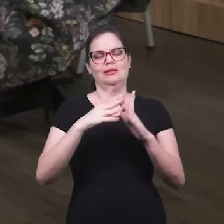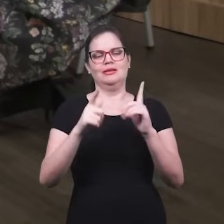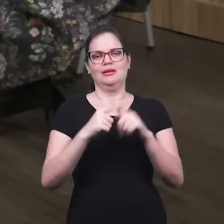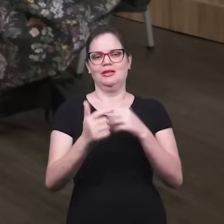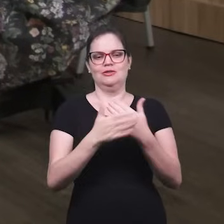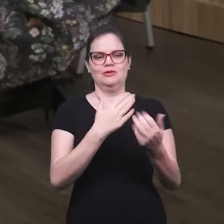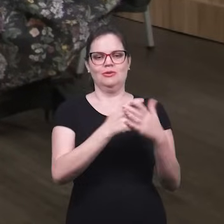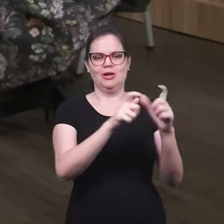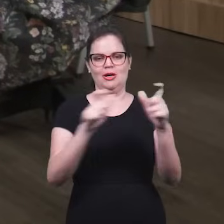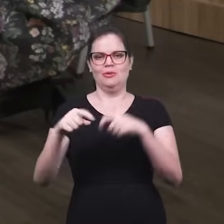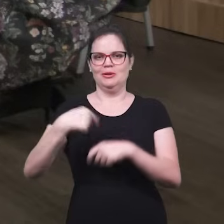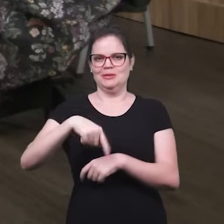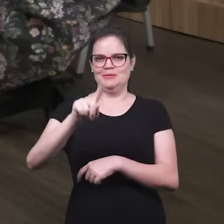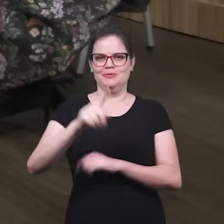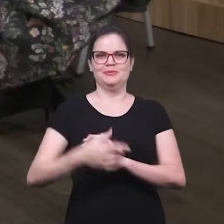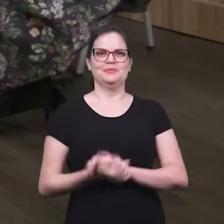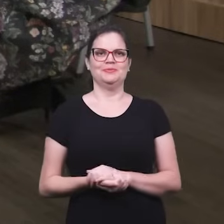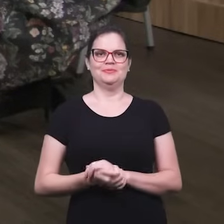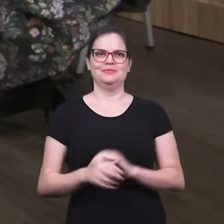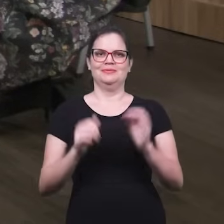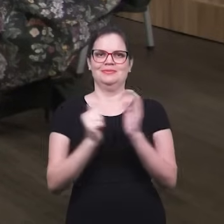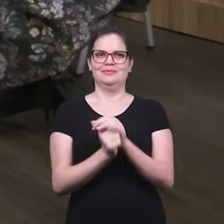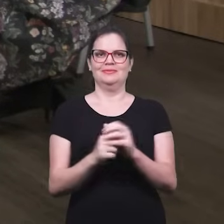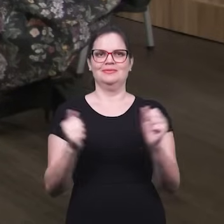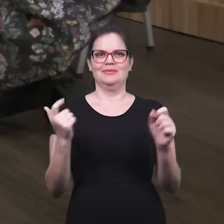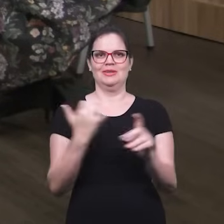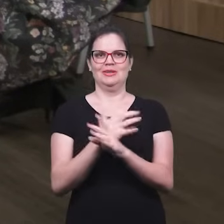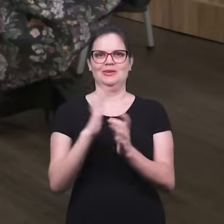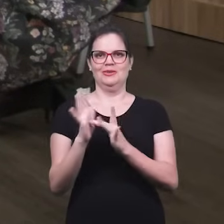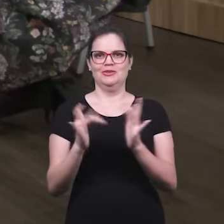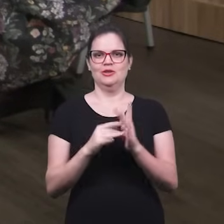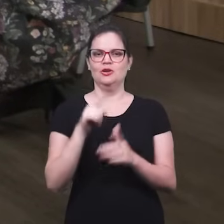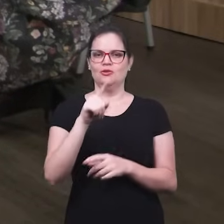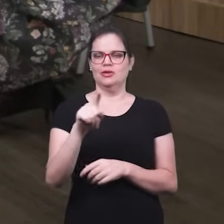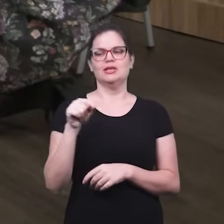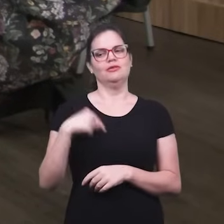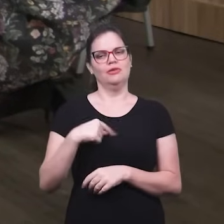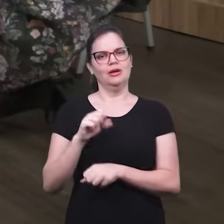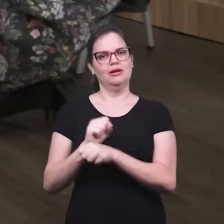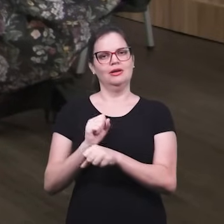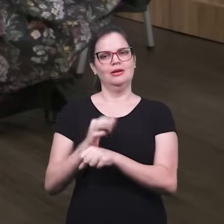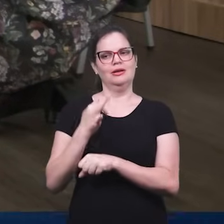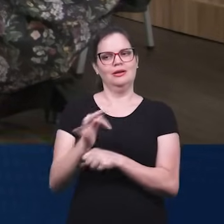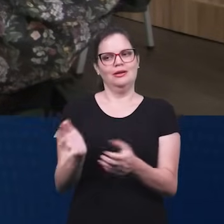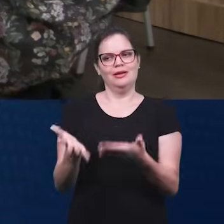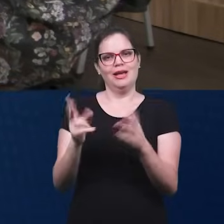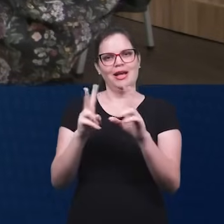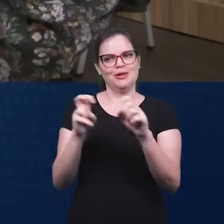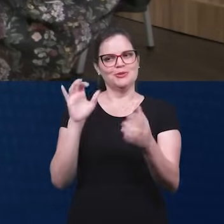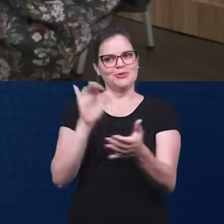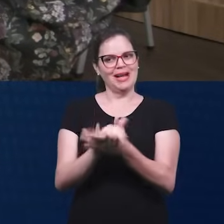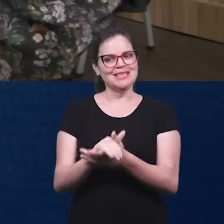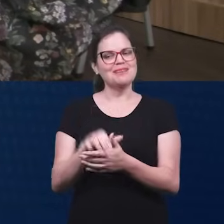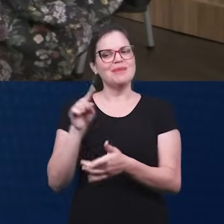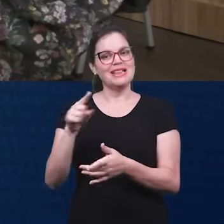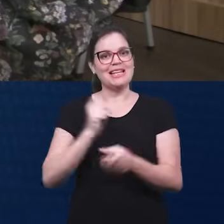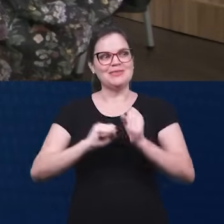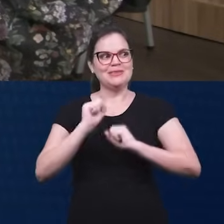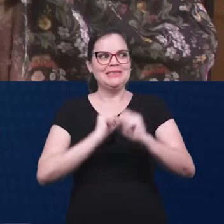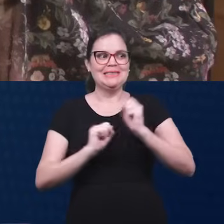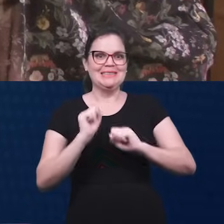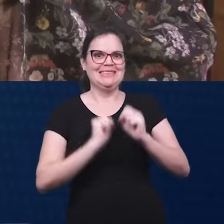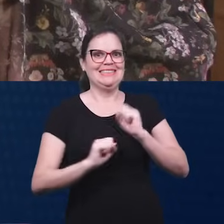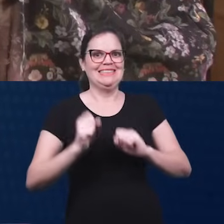para onde você for. Glória a Jesus, você mexe com a esperança desses jovens. Quando você fala em casamento, então,